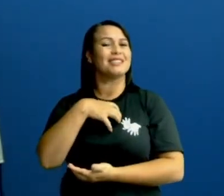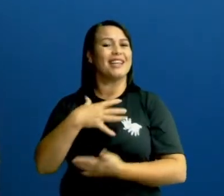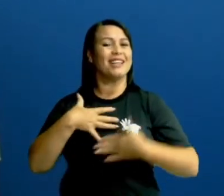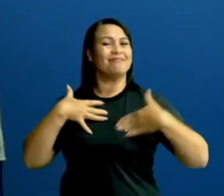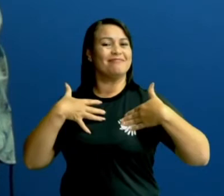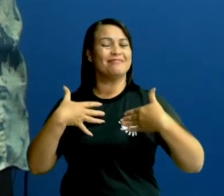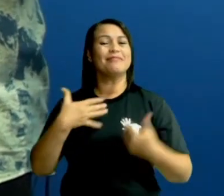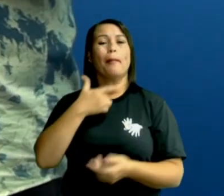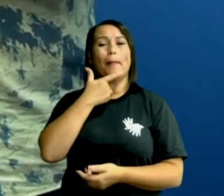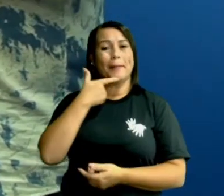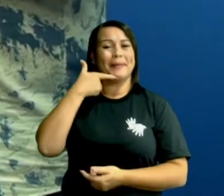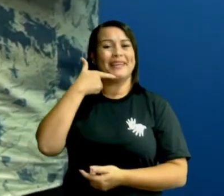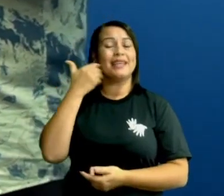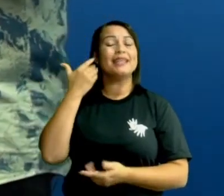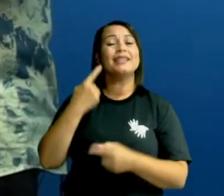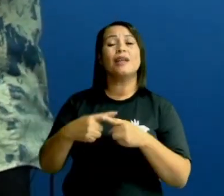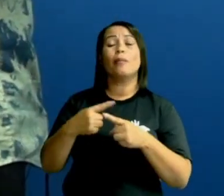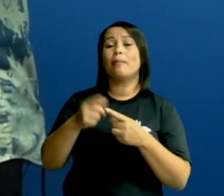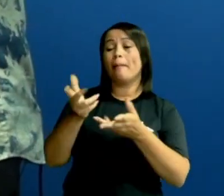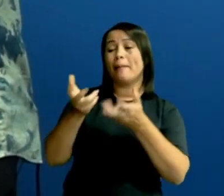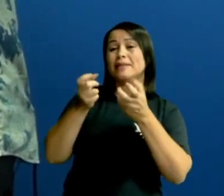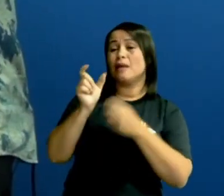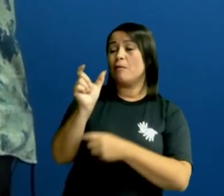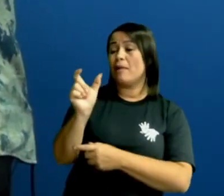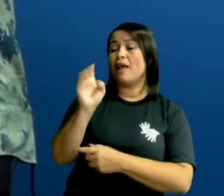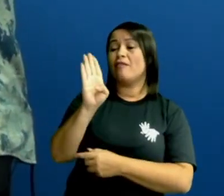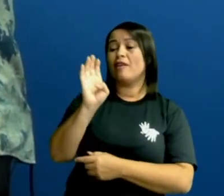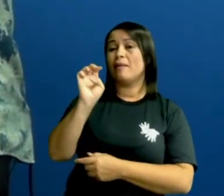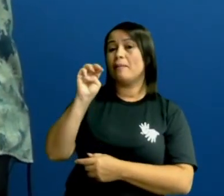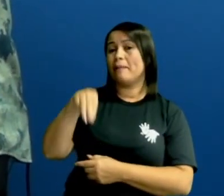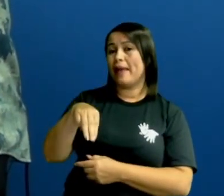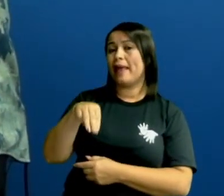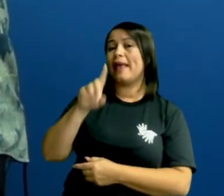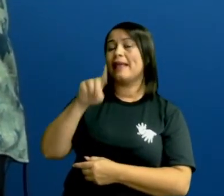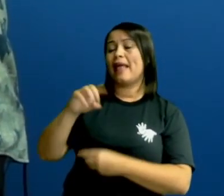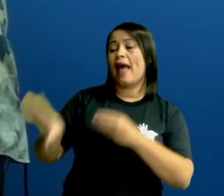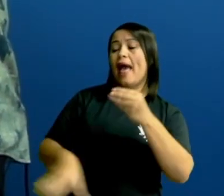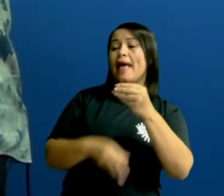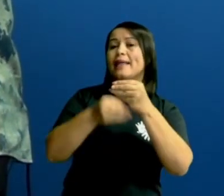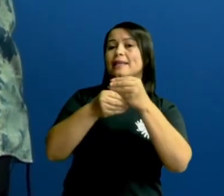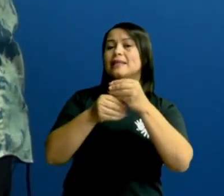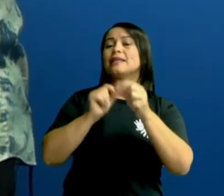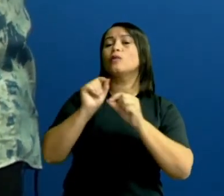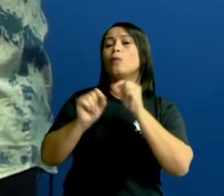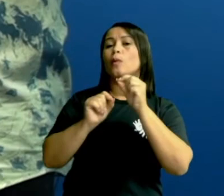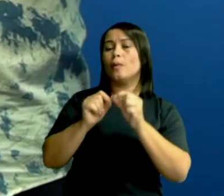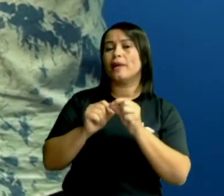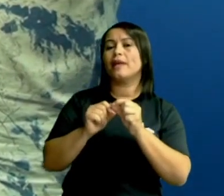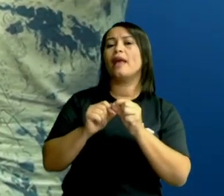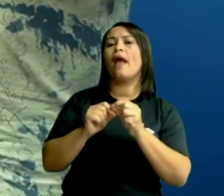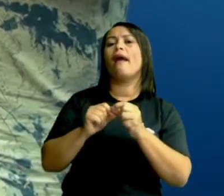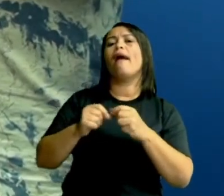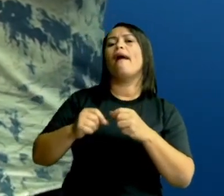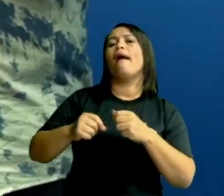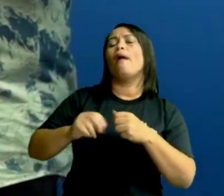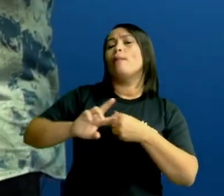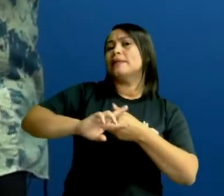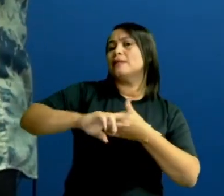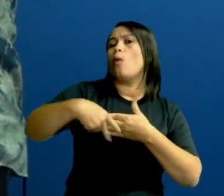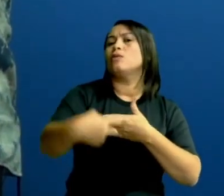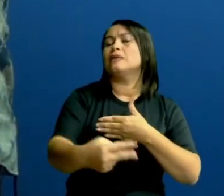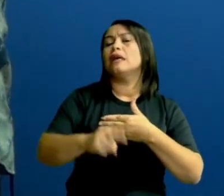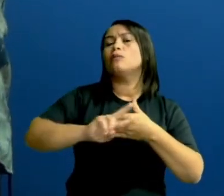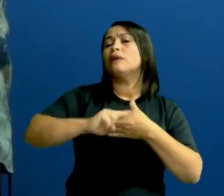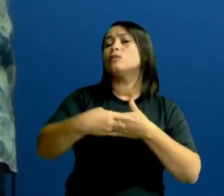começar bem. Então, percebam que essa palavra bem, ela está acrescentando uma circunstância de modo ao